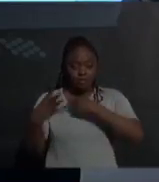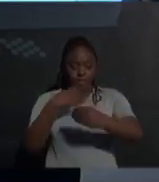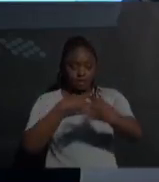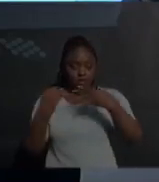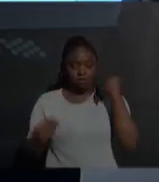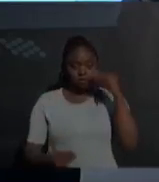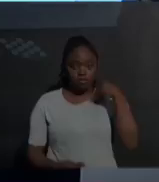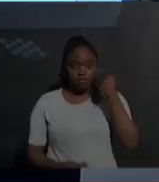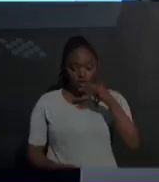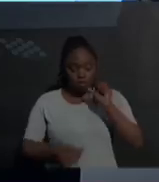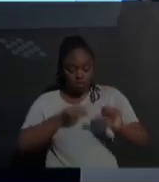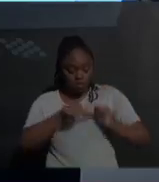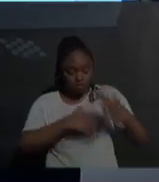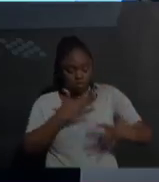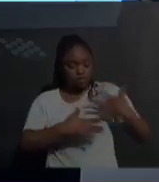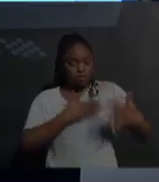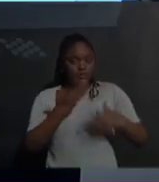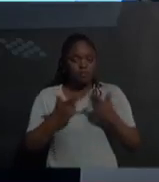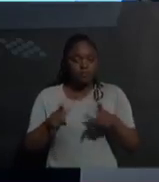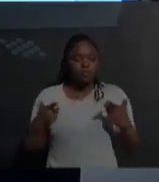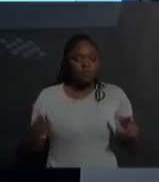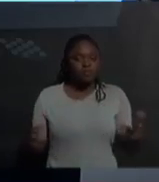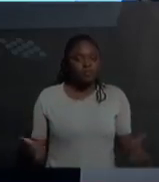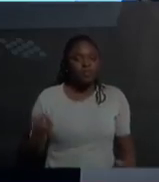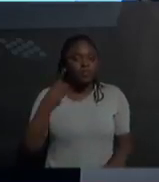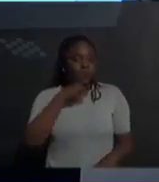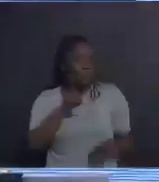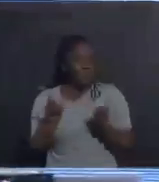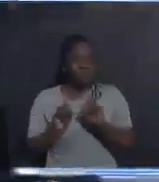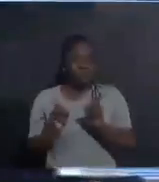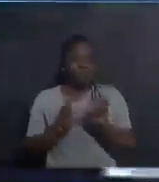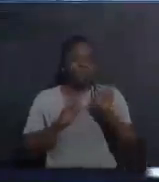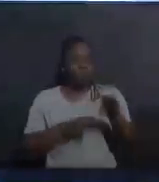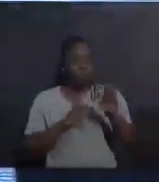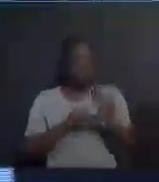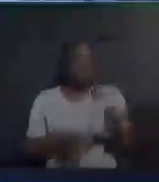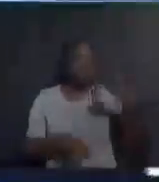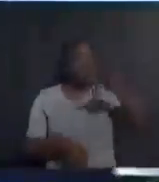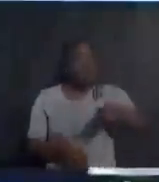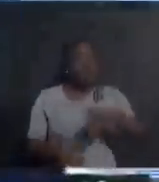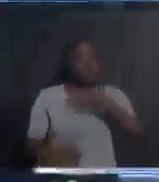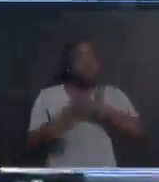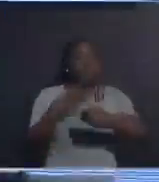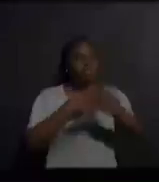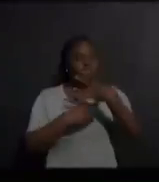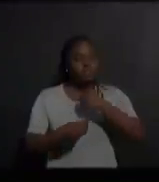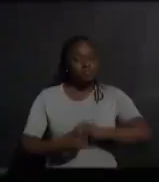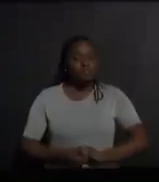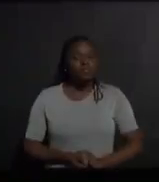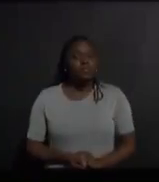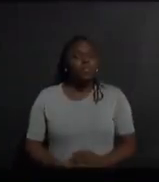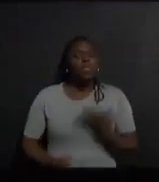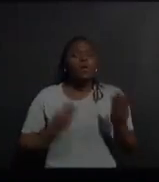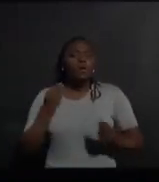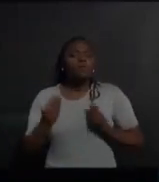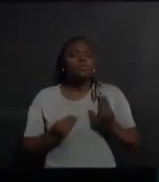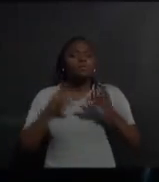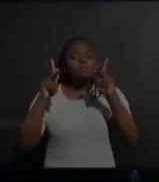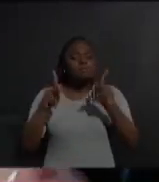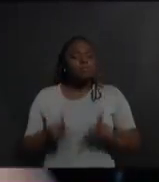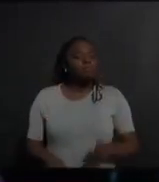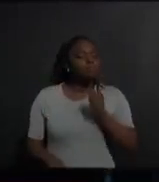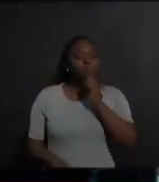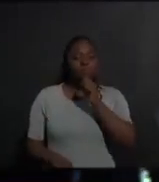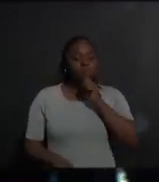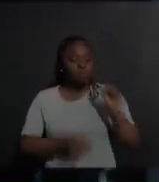avivamento não consegue ensinar a próxima geração. Como que pessoas que não foram avivadas